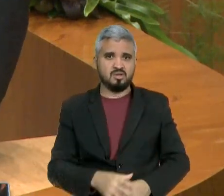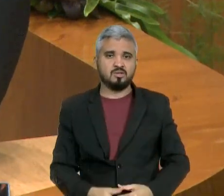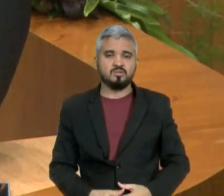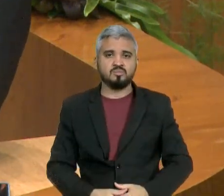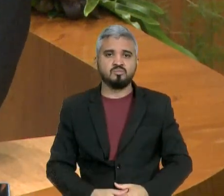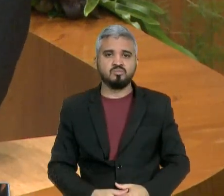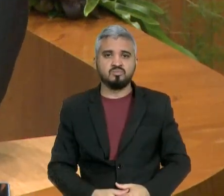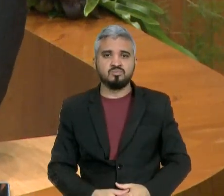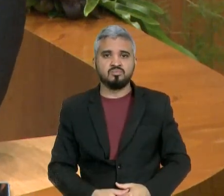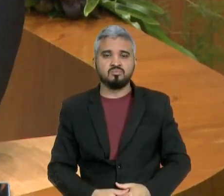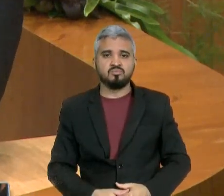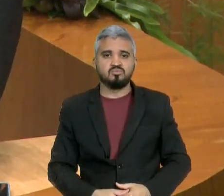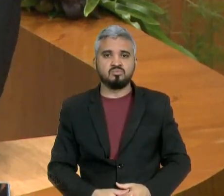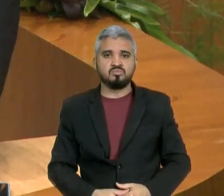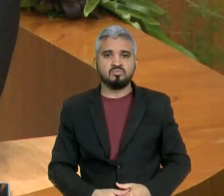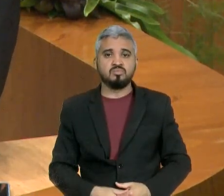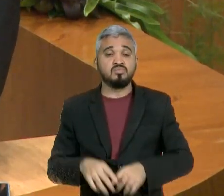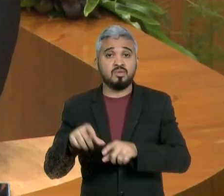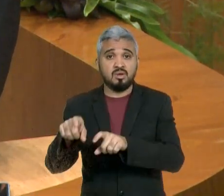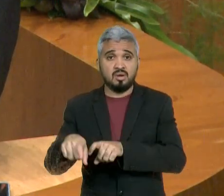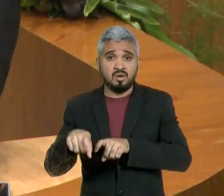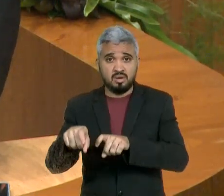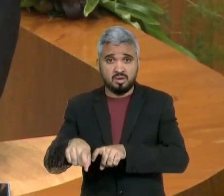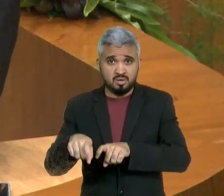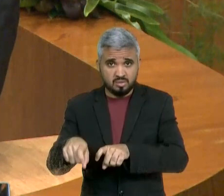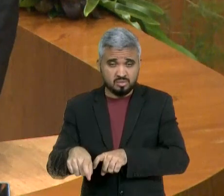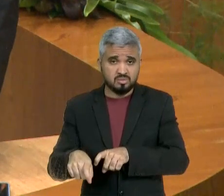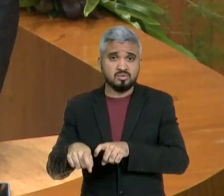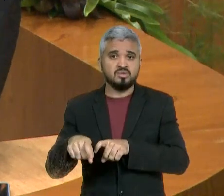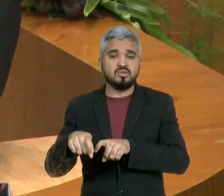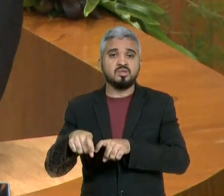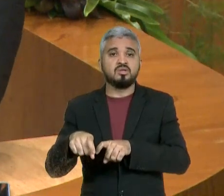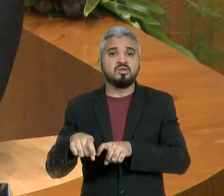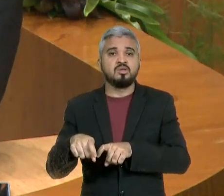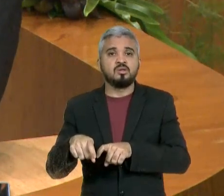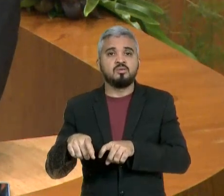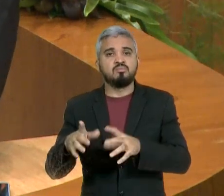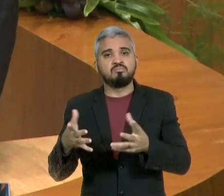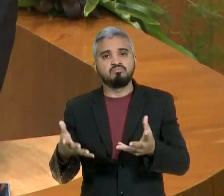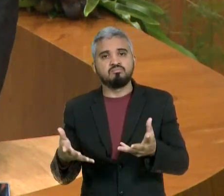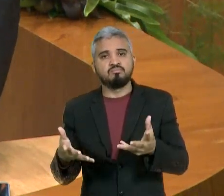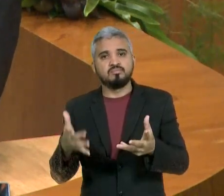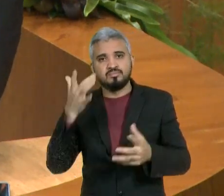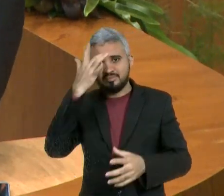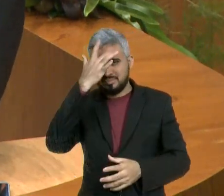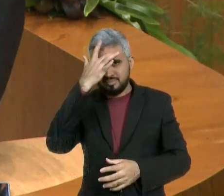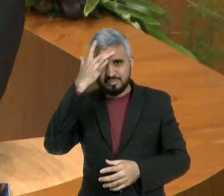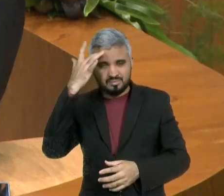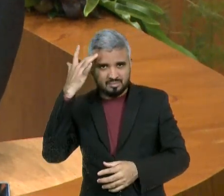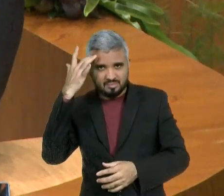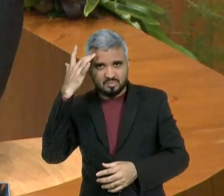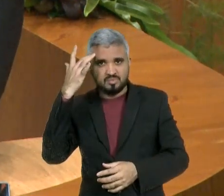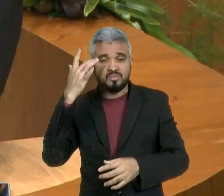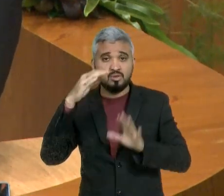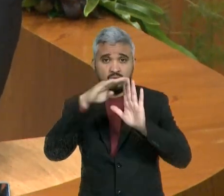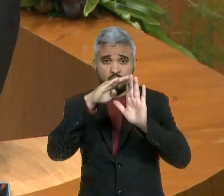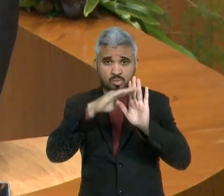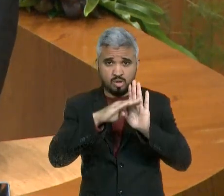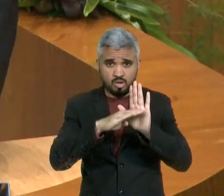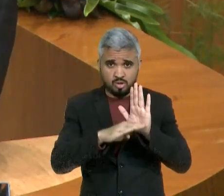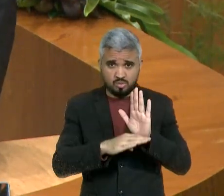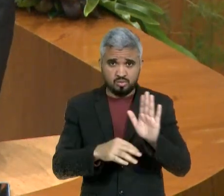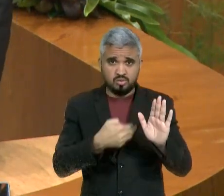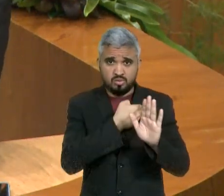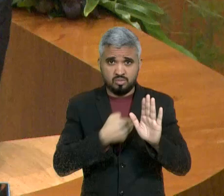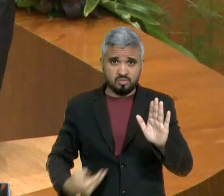grandes agricultores, os grandes pecuaristas que estarão em negócio, não. As pessoas do Mais Renda, que é um programa do governo do Estado, o